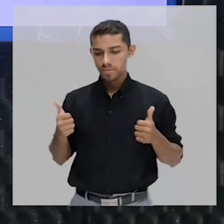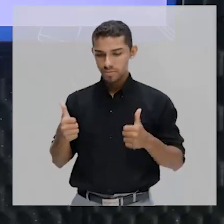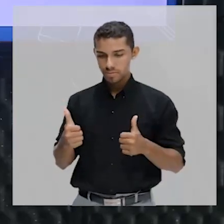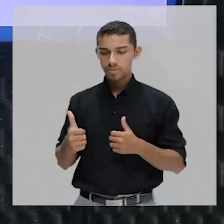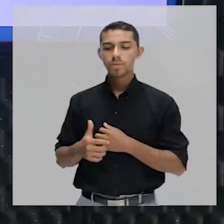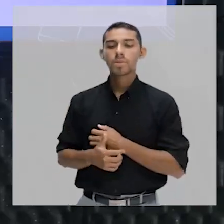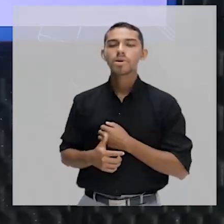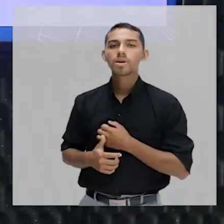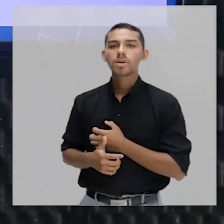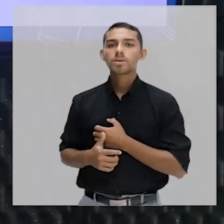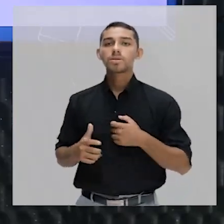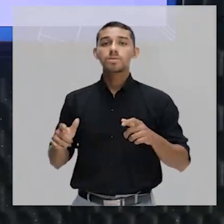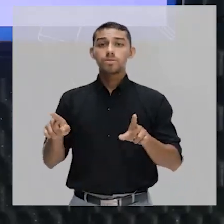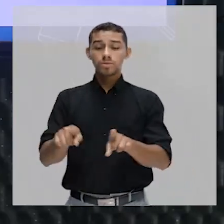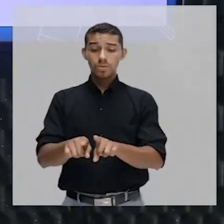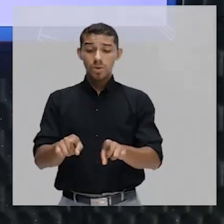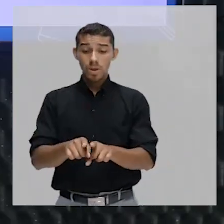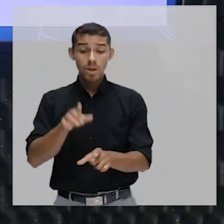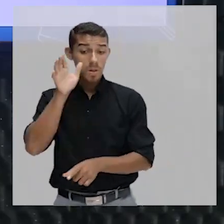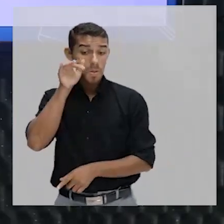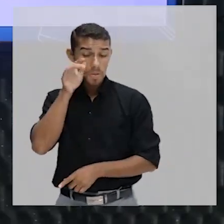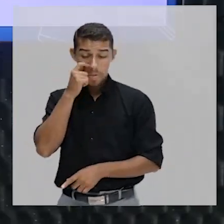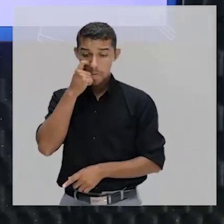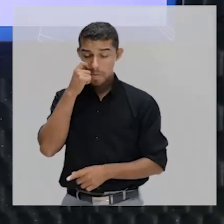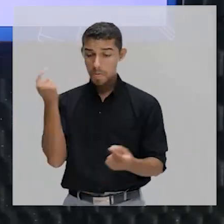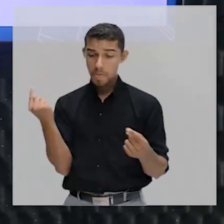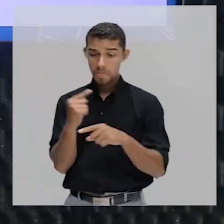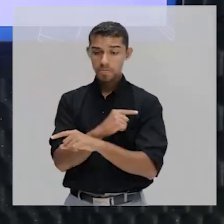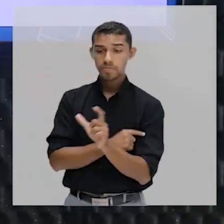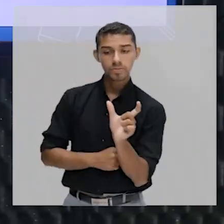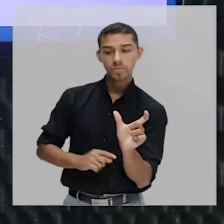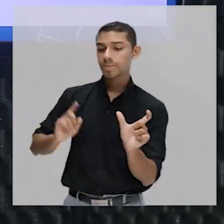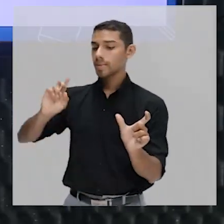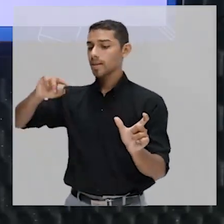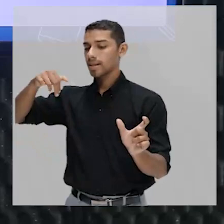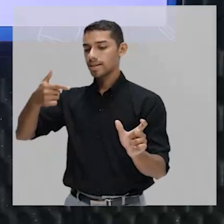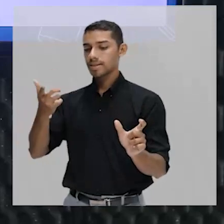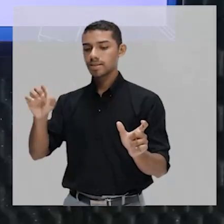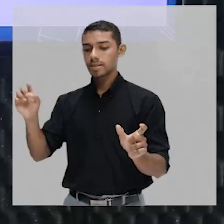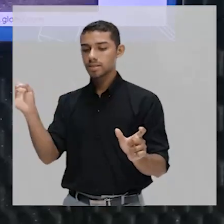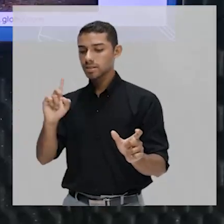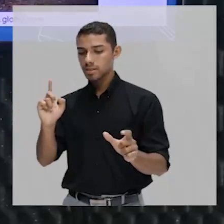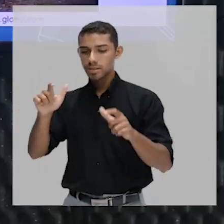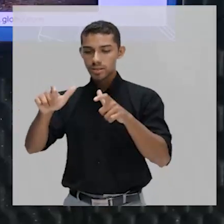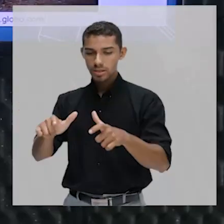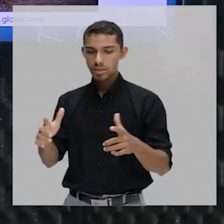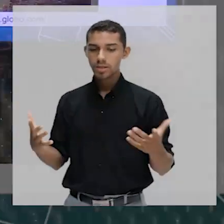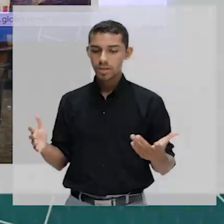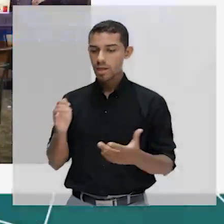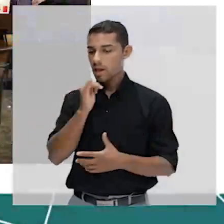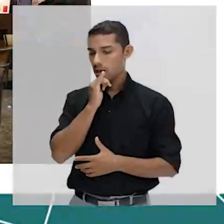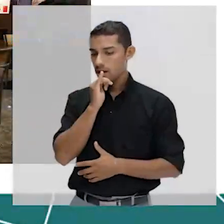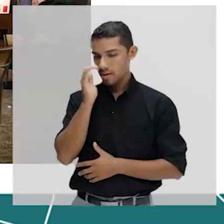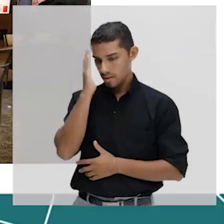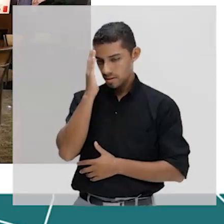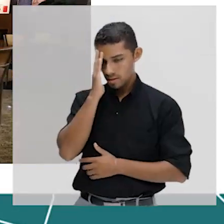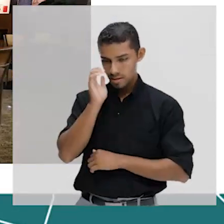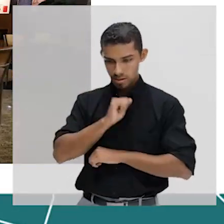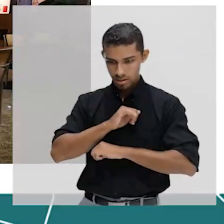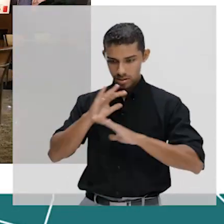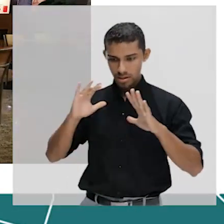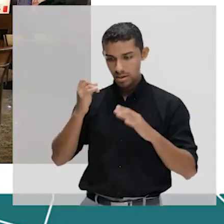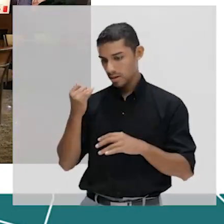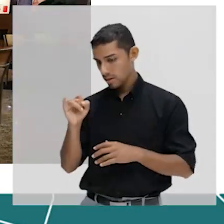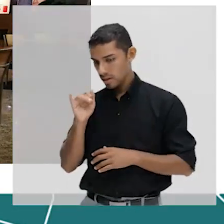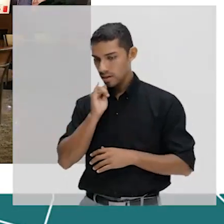uma questão muito interessante que vai contrapor o lugar é o não lugar. E o não lugar também é muito fácil de entender. Se o lugar